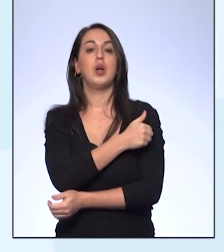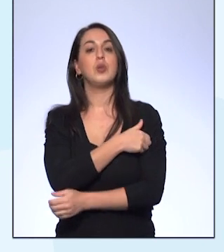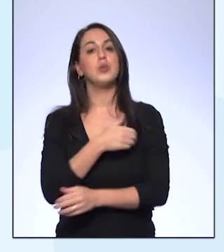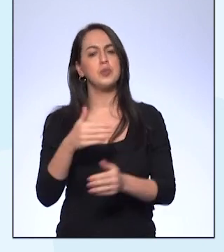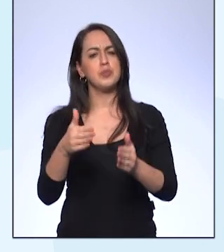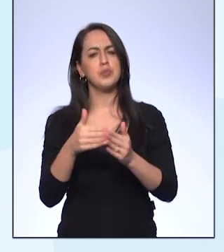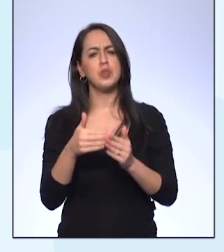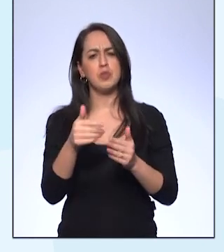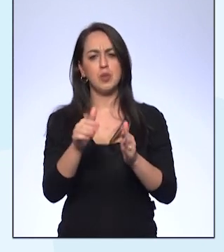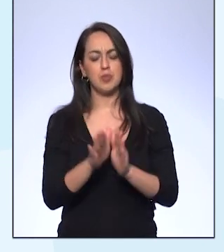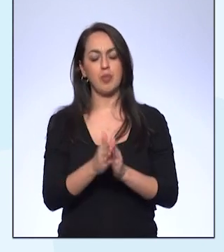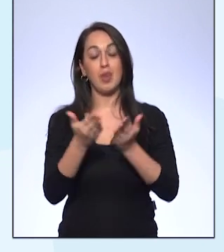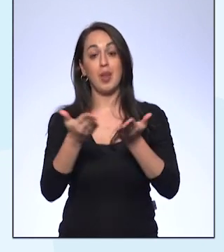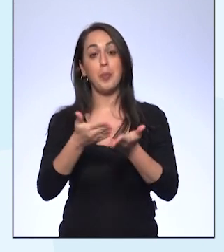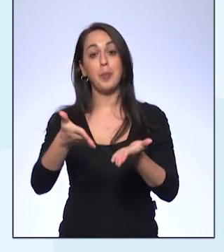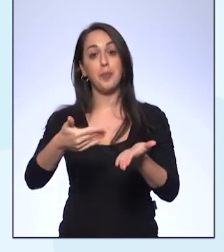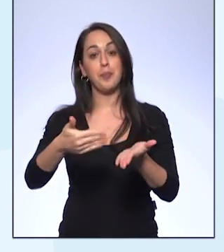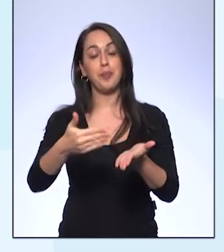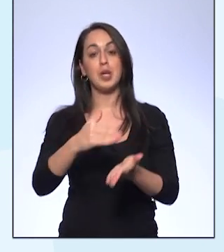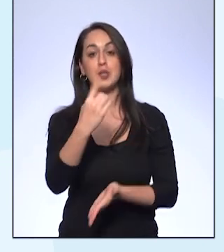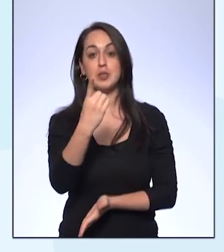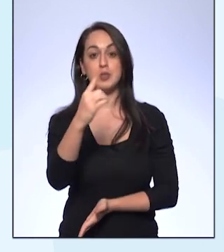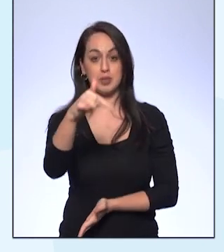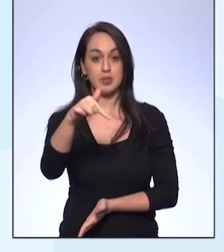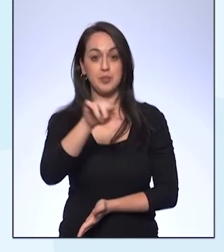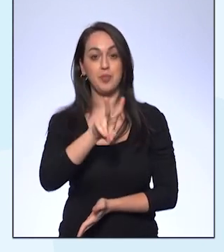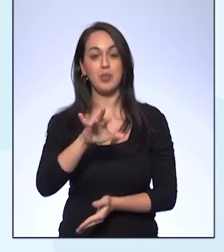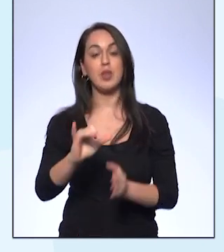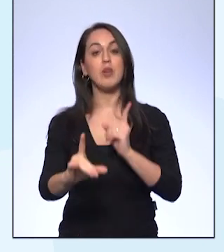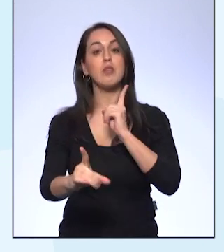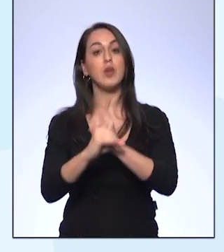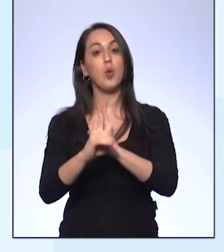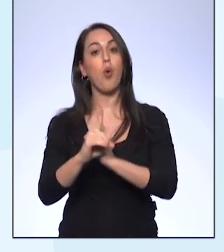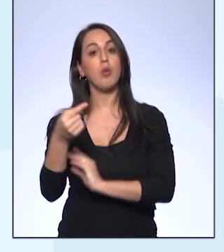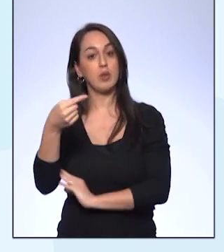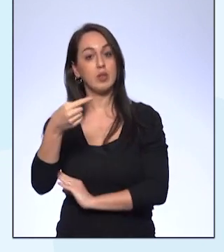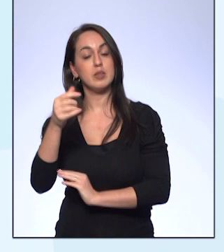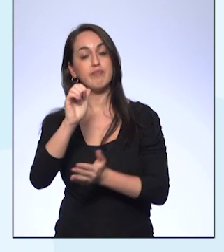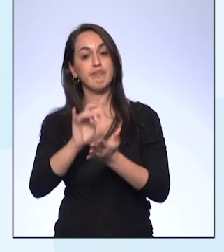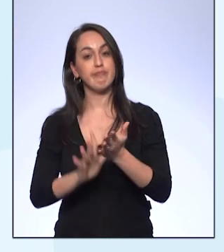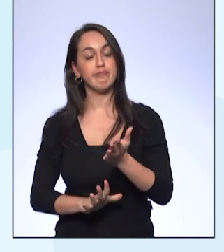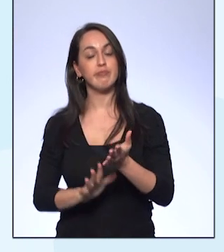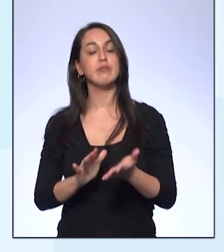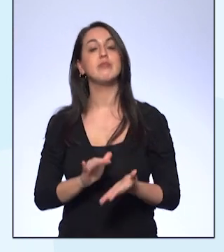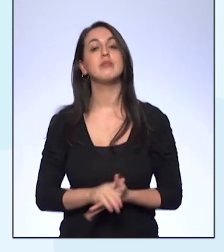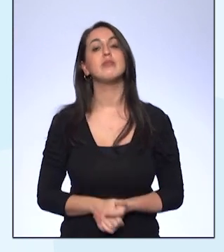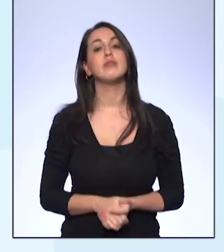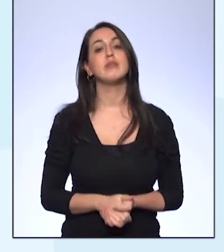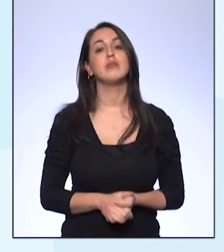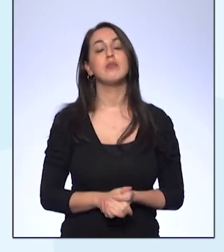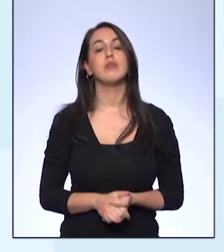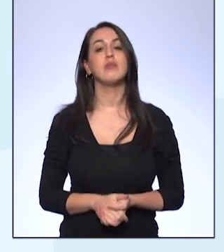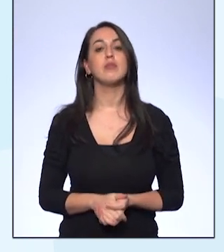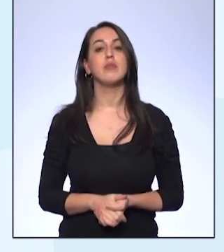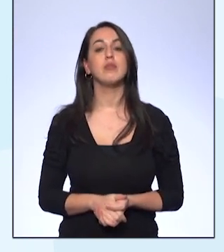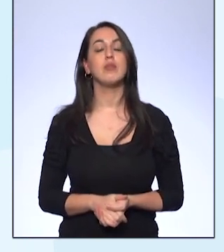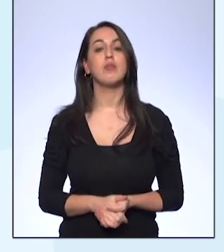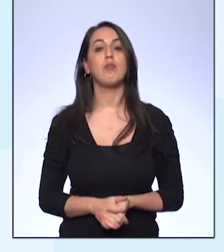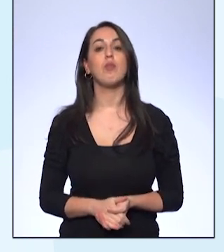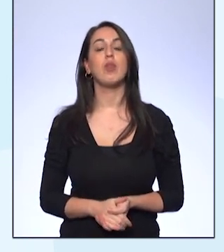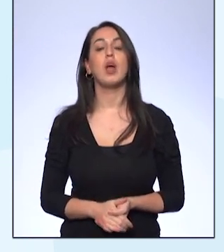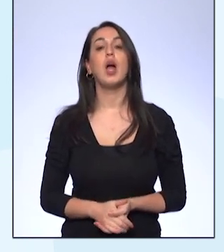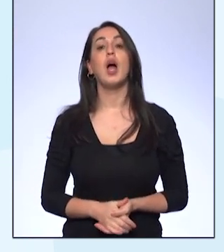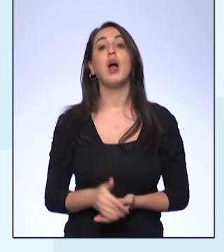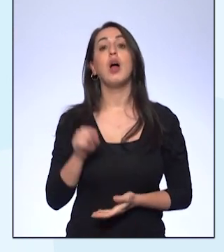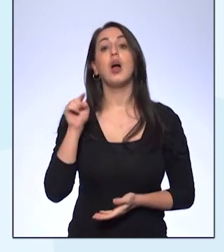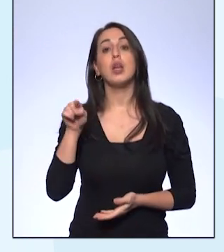favor, abre lá na página 17. Você vai encontrar essa atividade lá. Aqui, quero então que